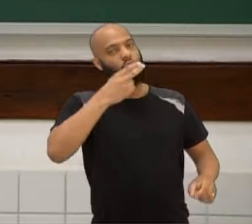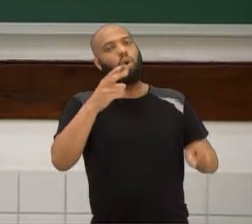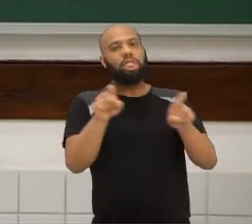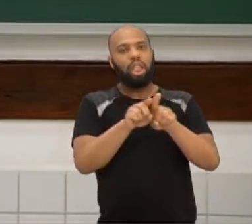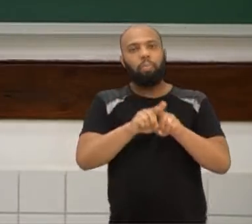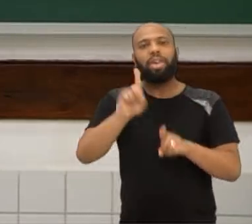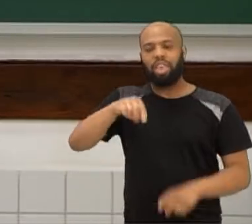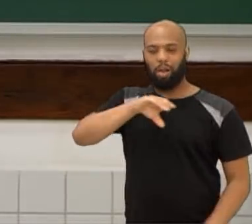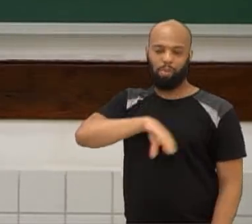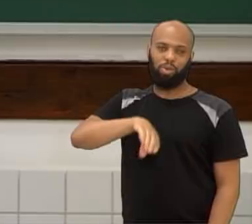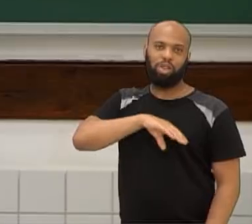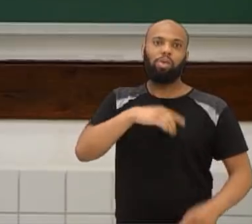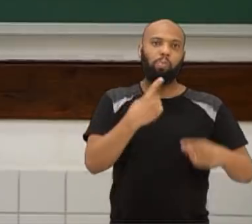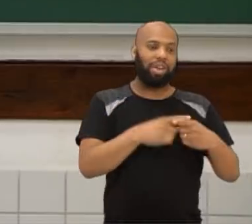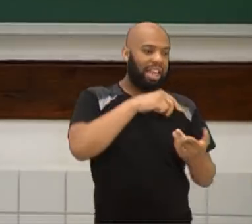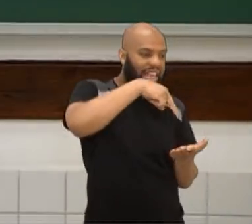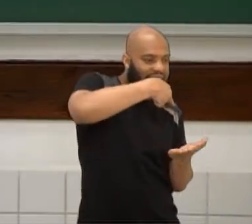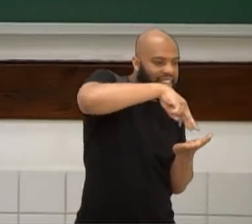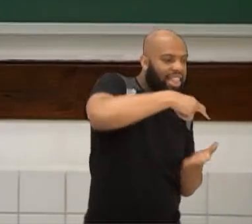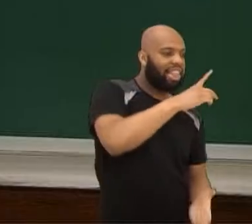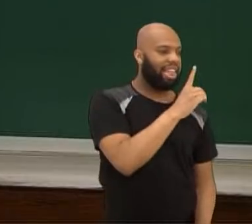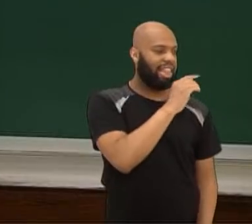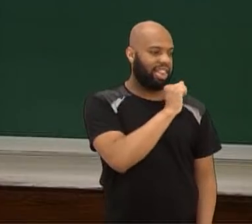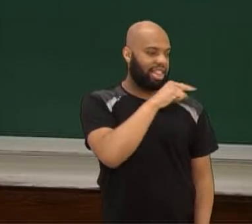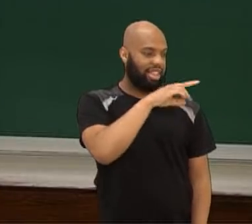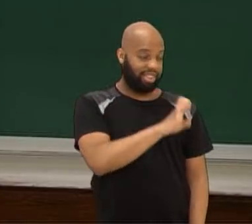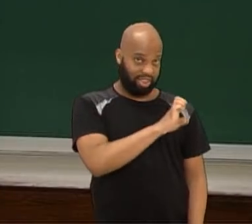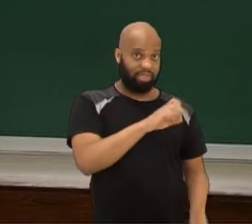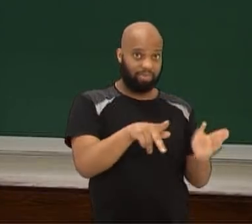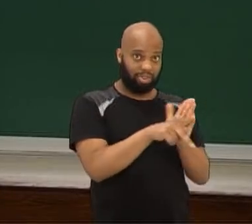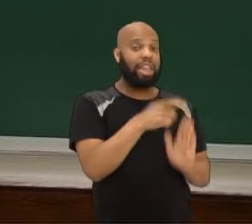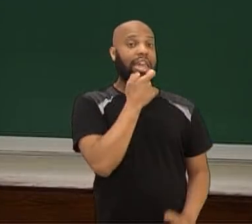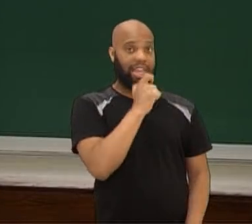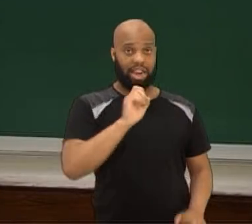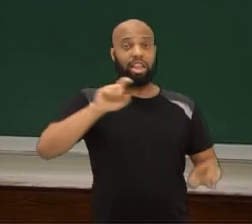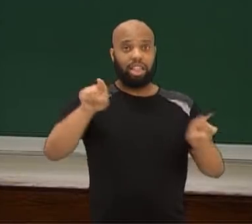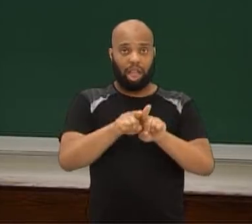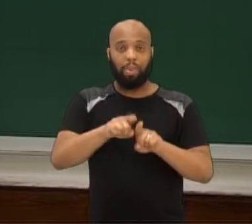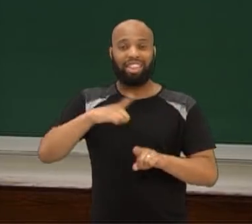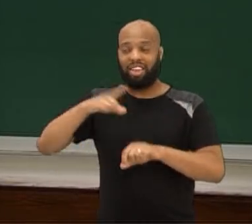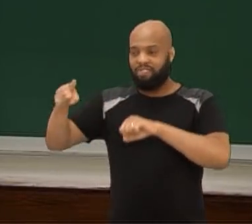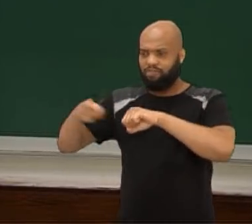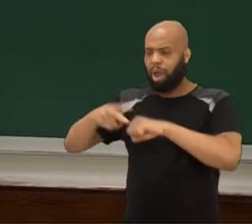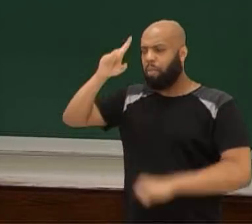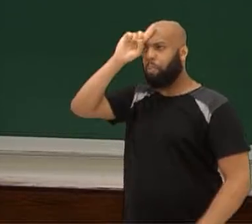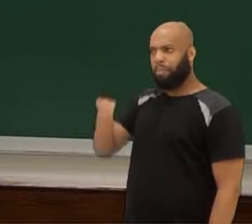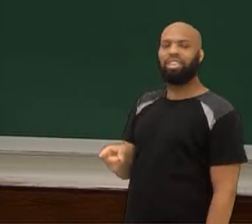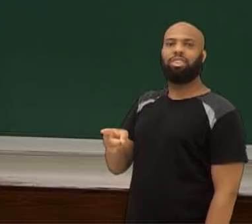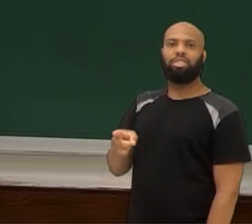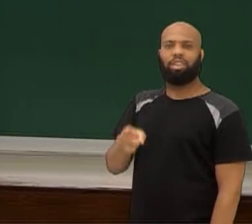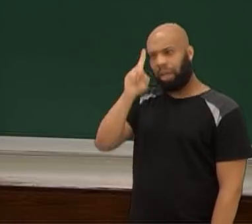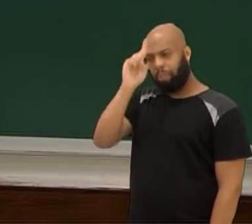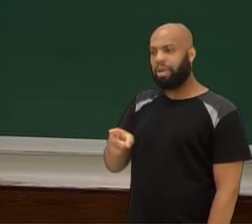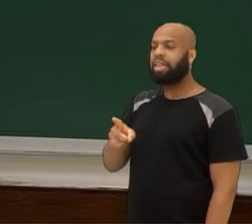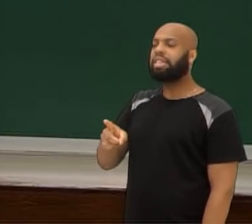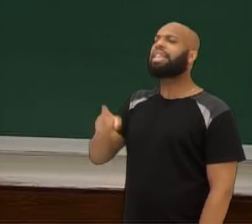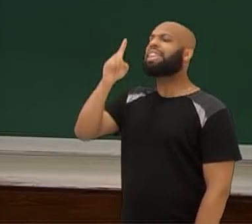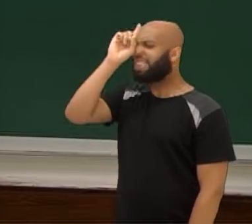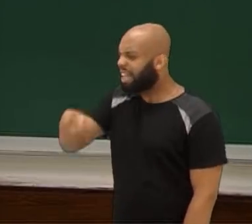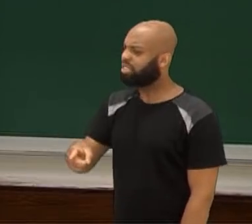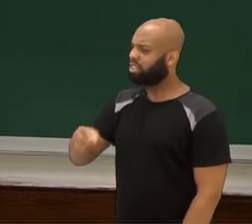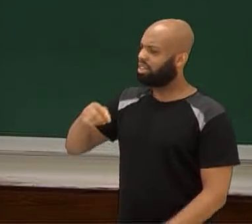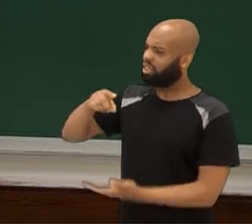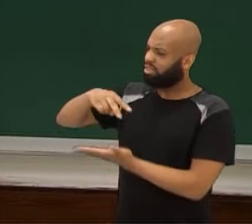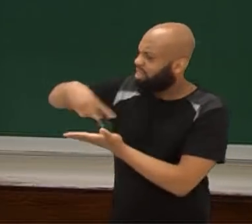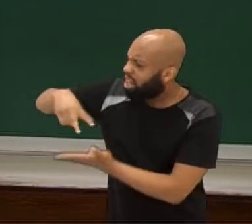aquele panfleto está mandando, né, pedindo ali, lembram o verbo imperativo, aquele verbo de mandar? Está mandando